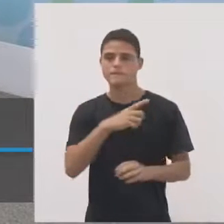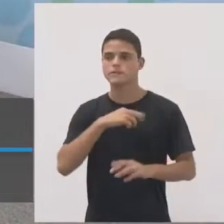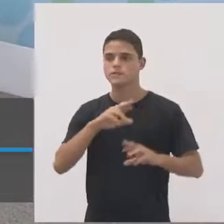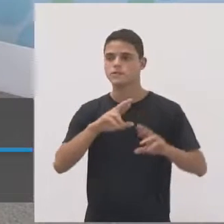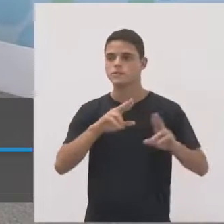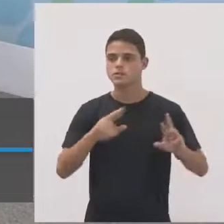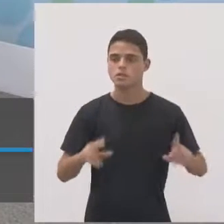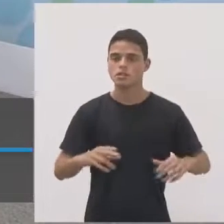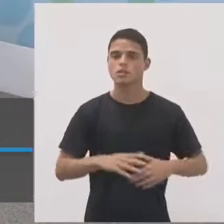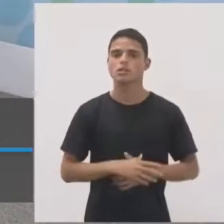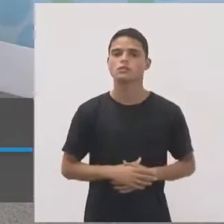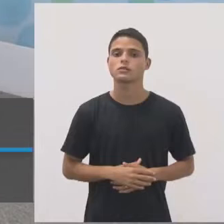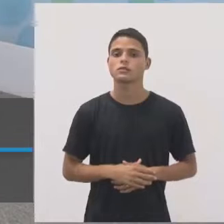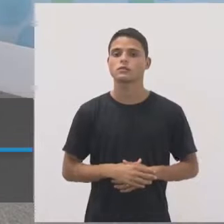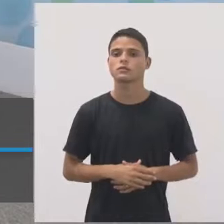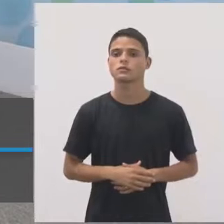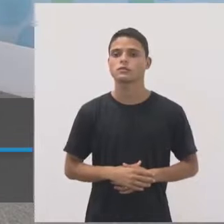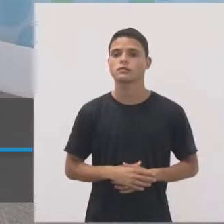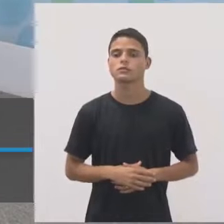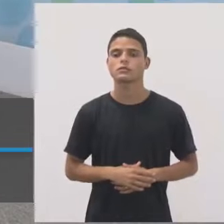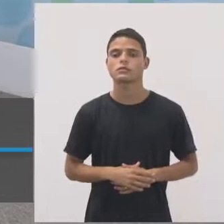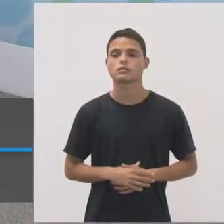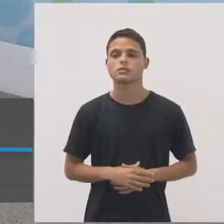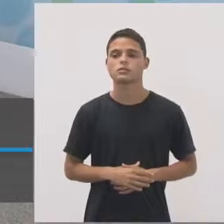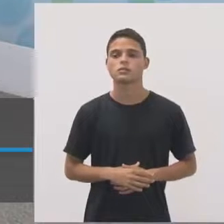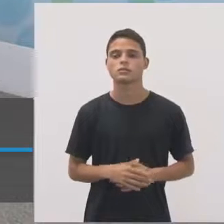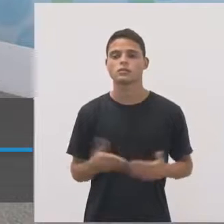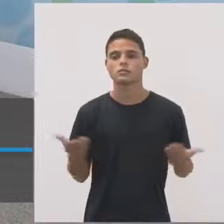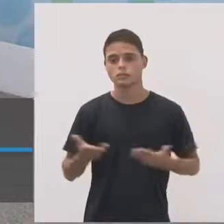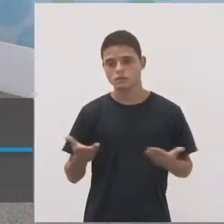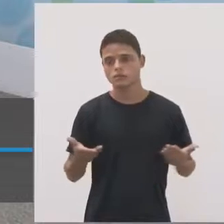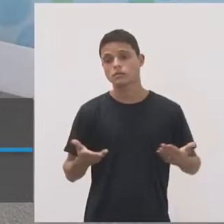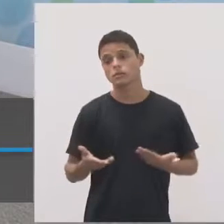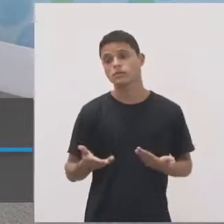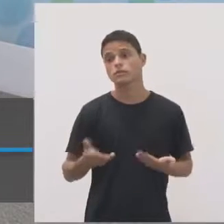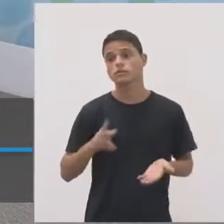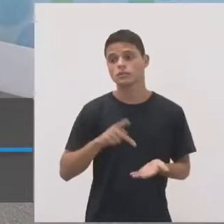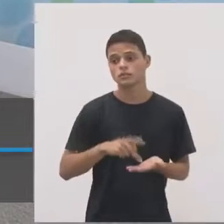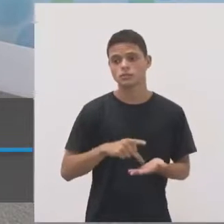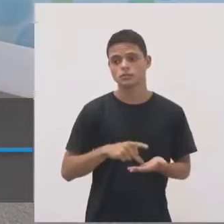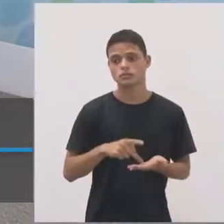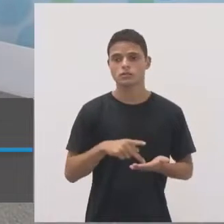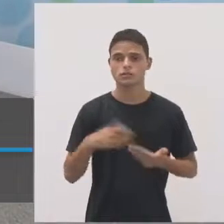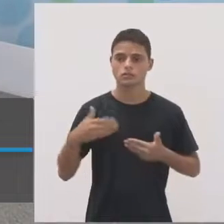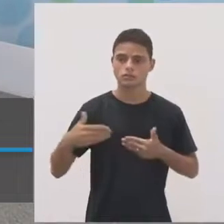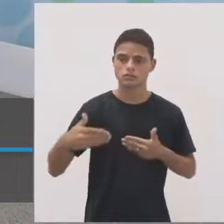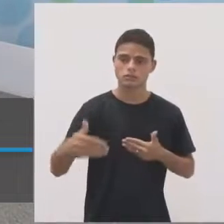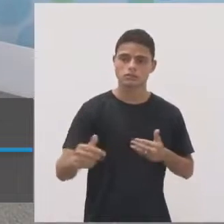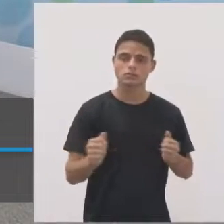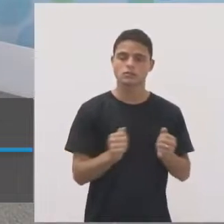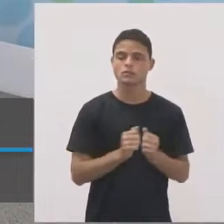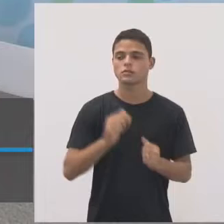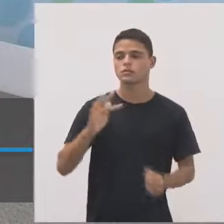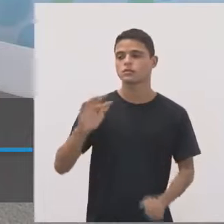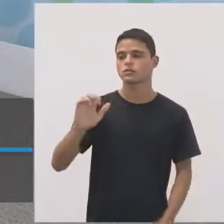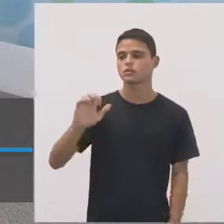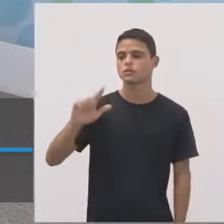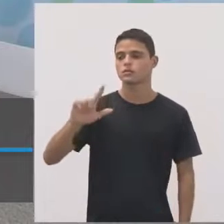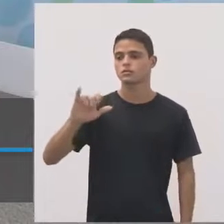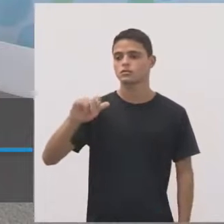vários macetes para desvendar hoje com vocês. Na verdade, indo nessa tônica do Felipe, lembrando